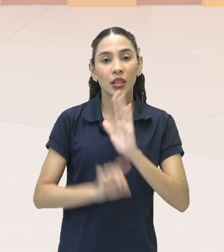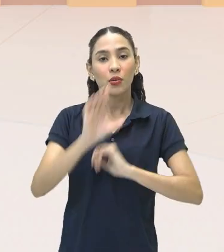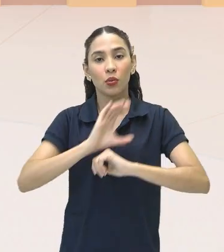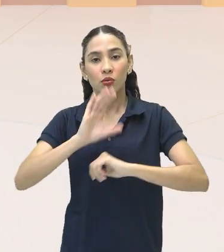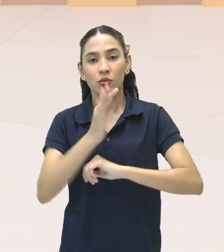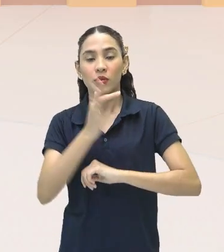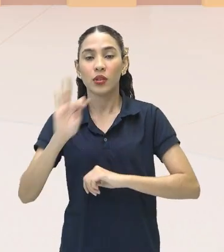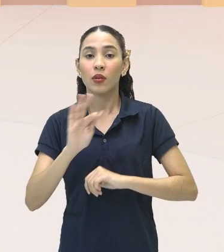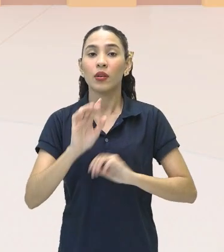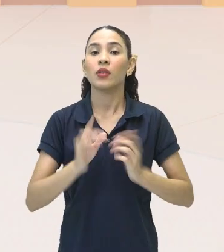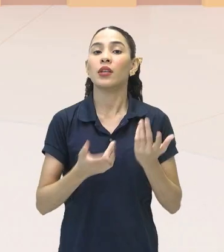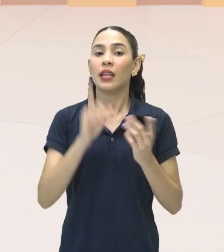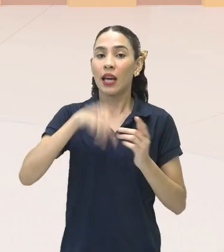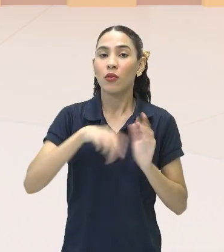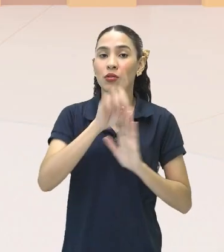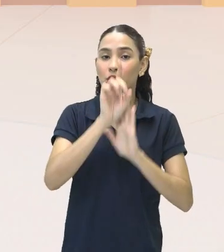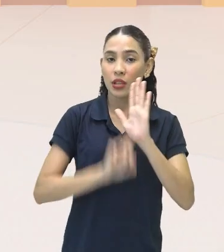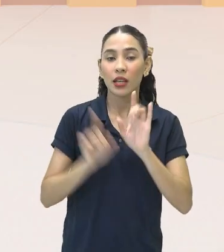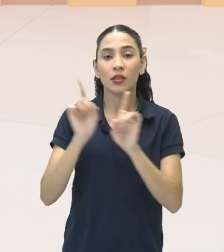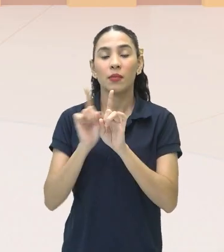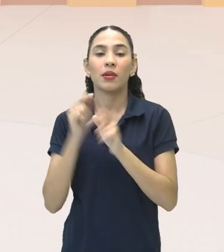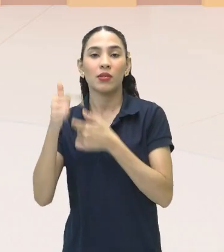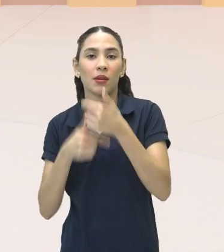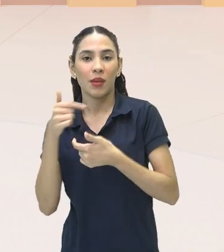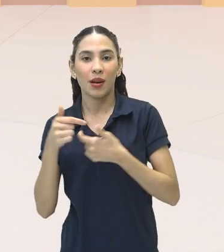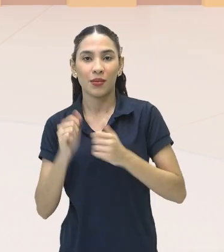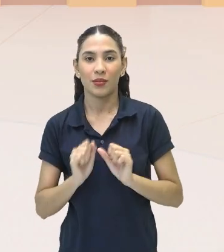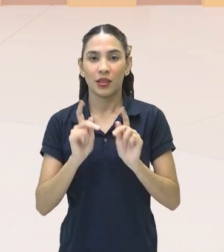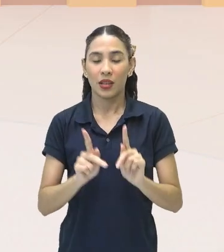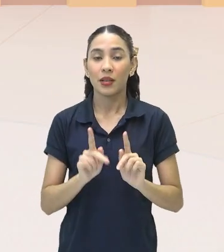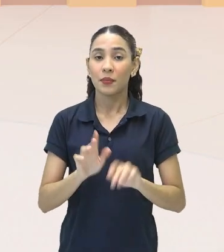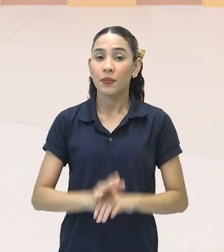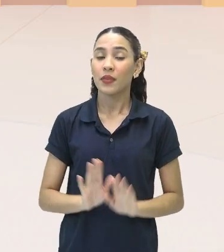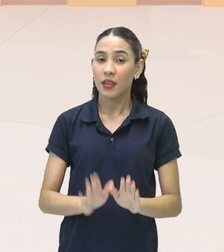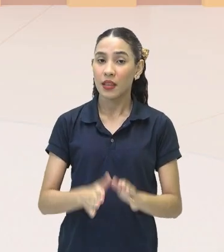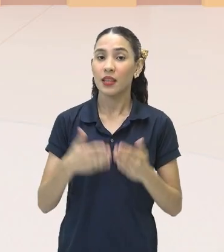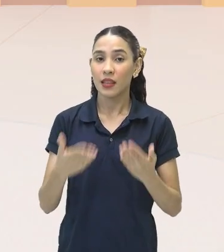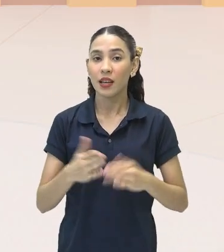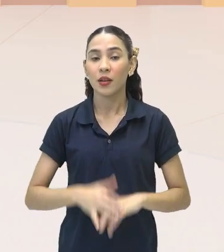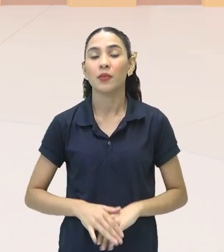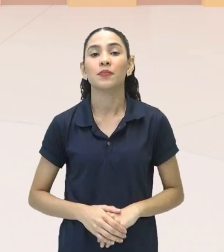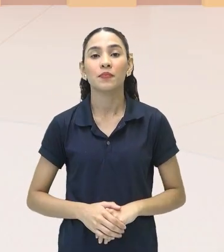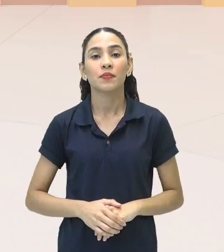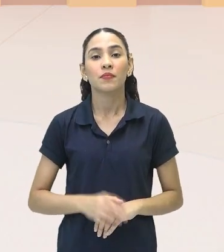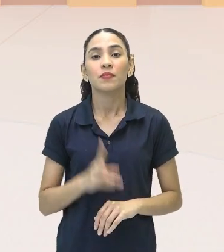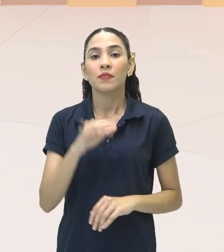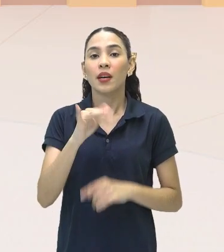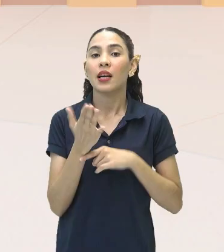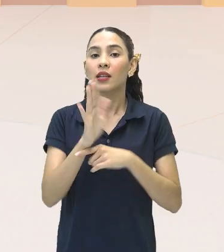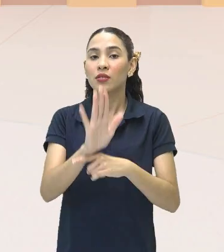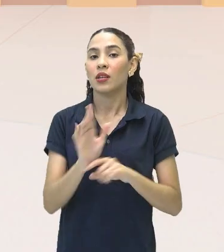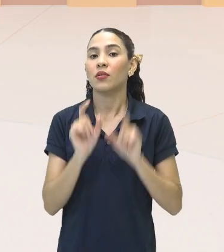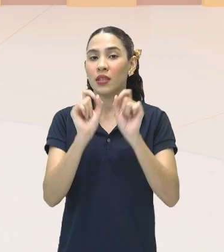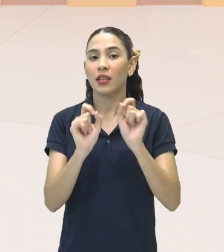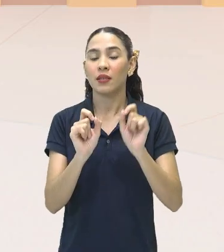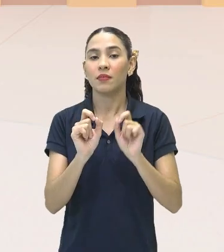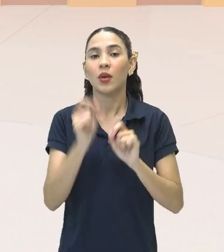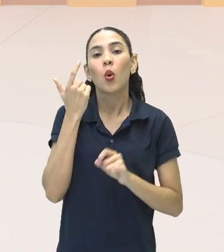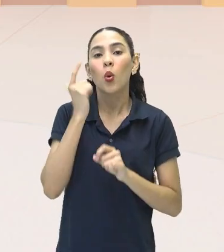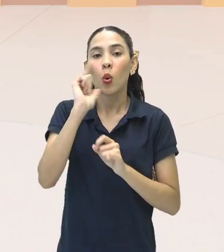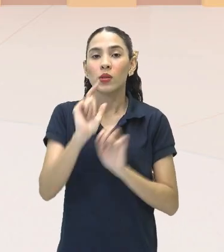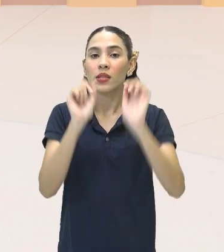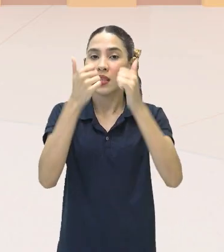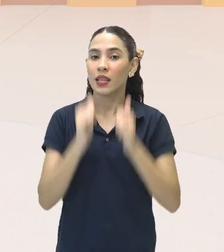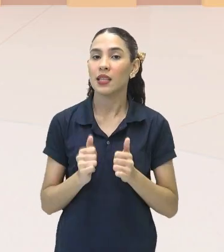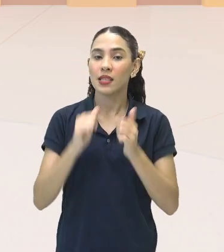da dignidade e a questão do trabalho, tá? E desse modo aí, vai se ajudar o quê? A